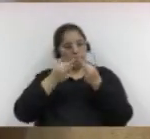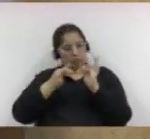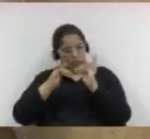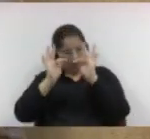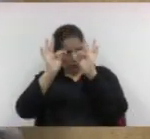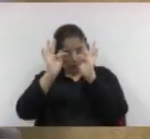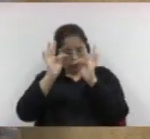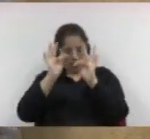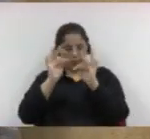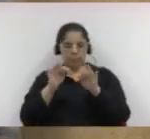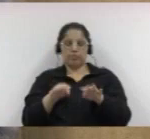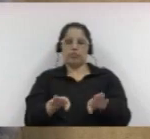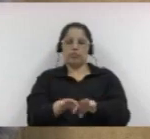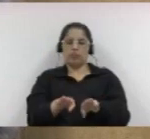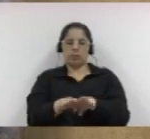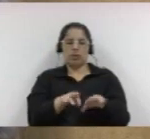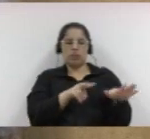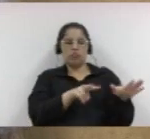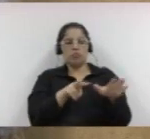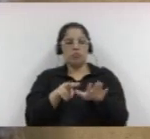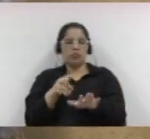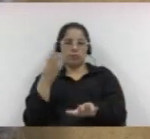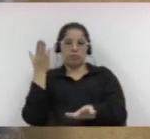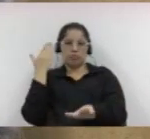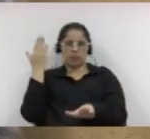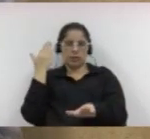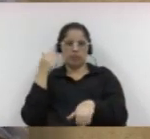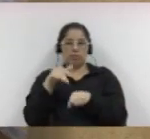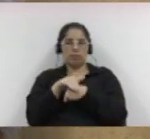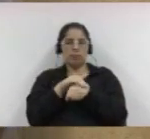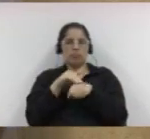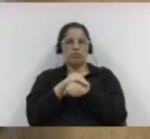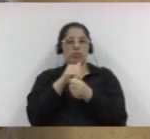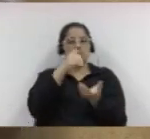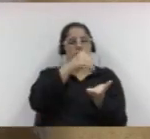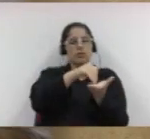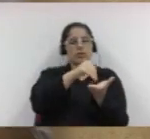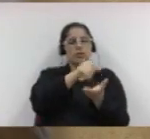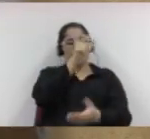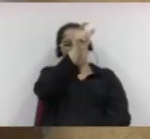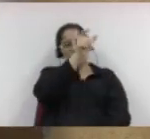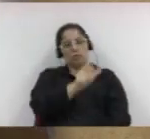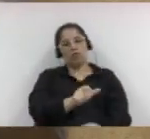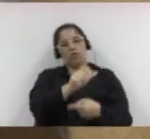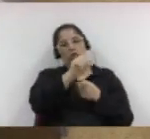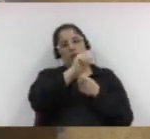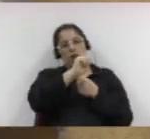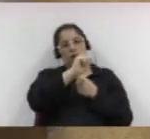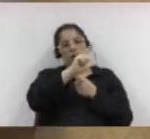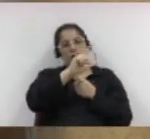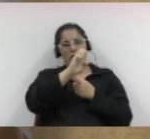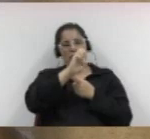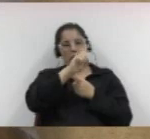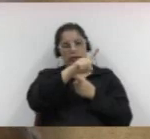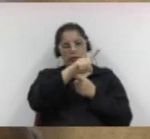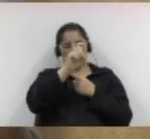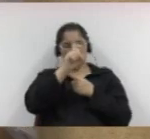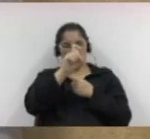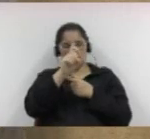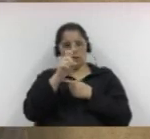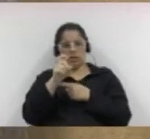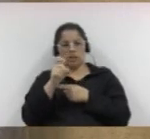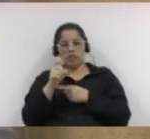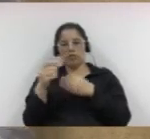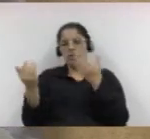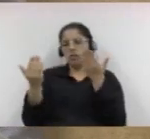Coincidentemente, esta semana eu conversei com o secretário Alex e eles estão estudando uma metodologia baseada na experiência de Curitiba, que é